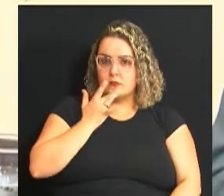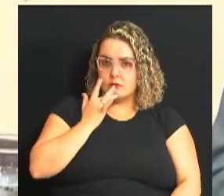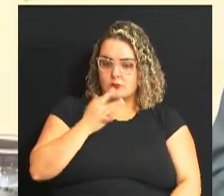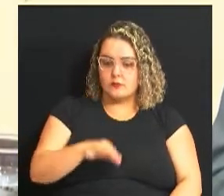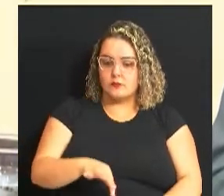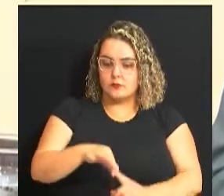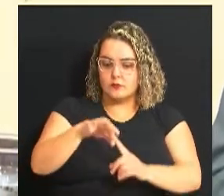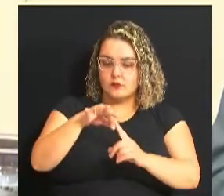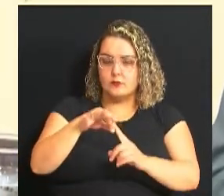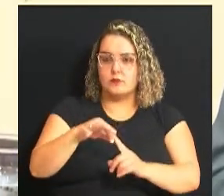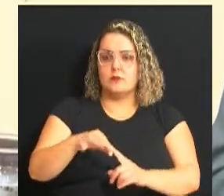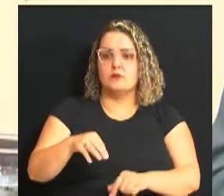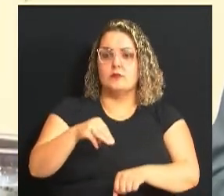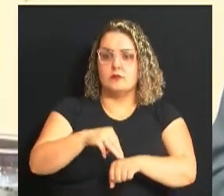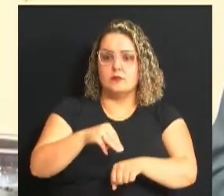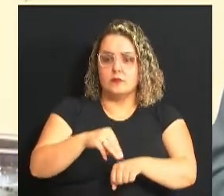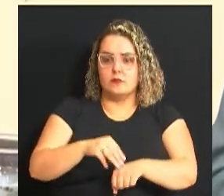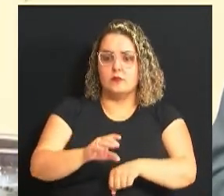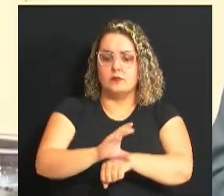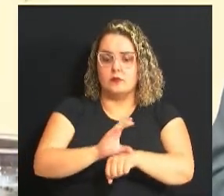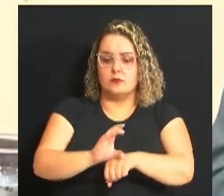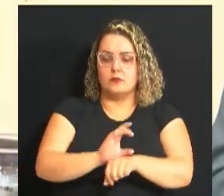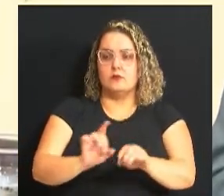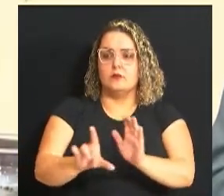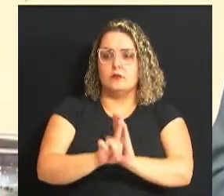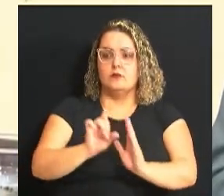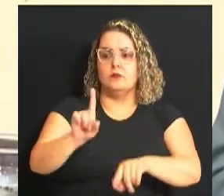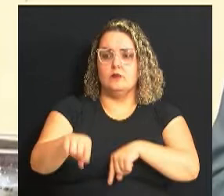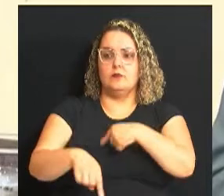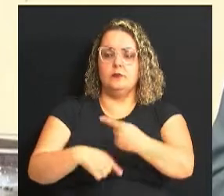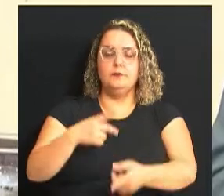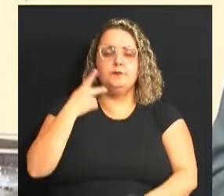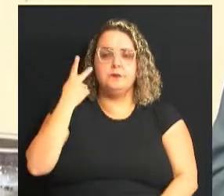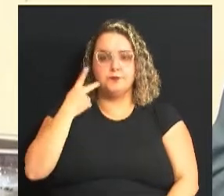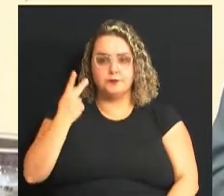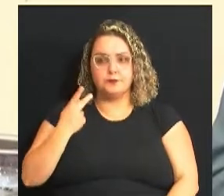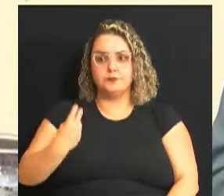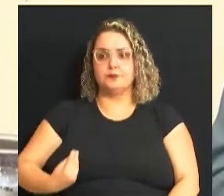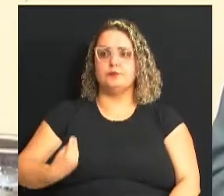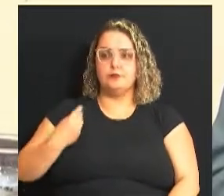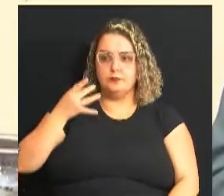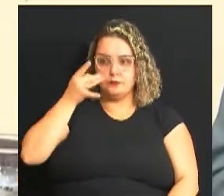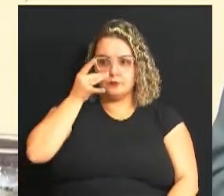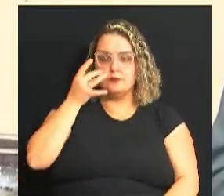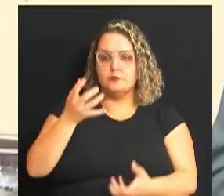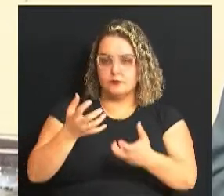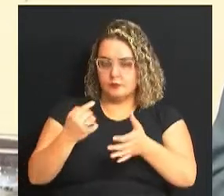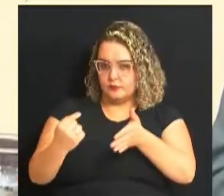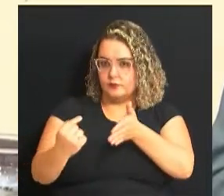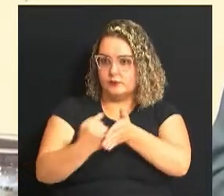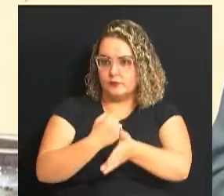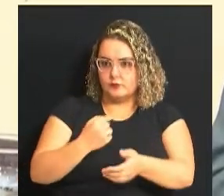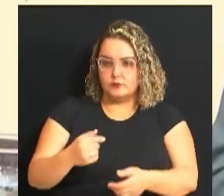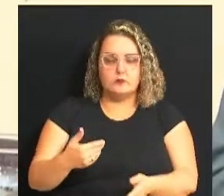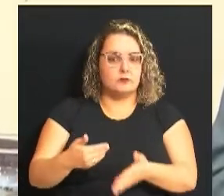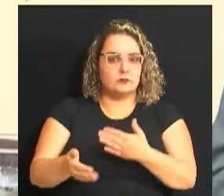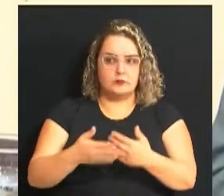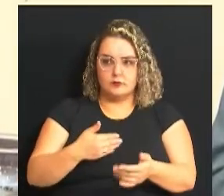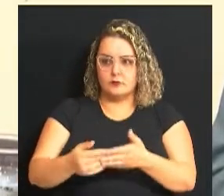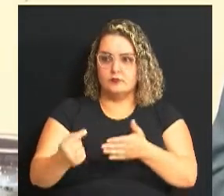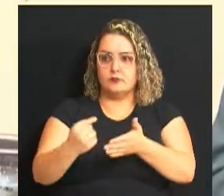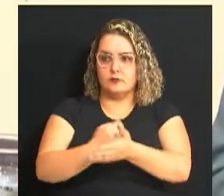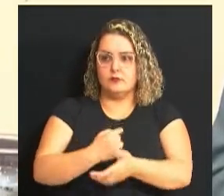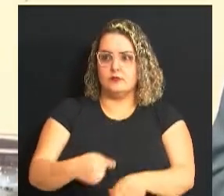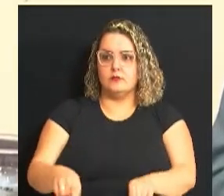de Legalidade e aos demais vereadores, ao público presente que queira fazer qualquer questionamento e